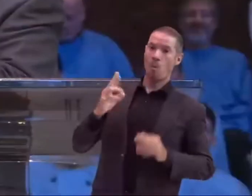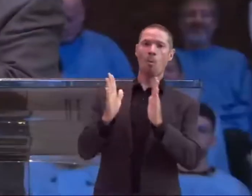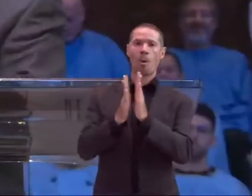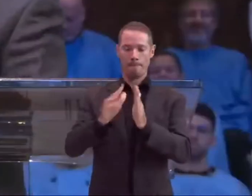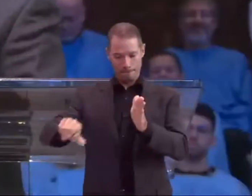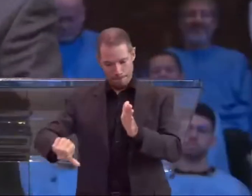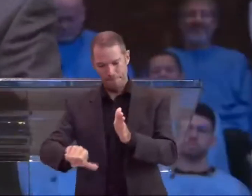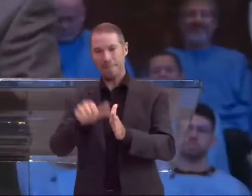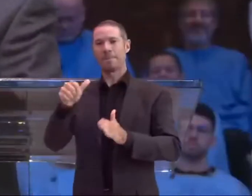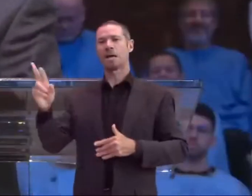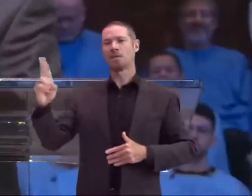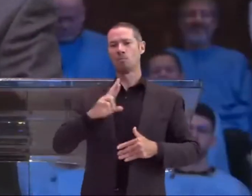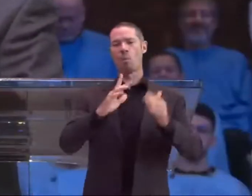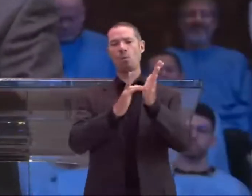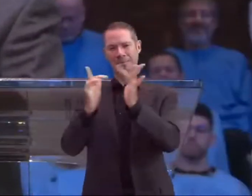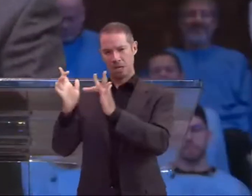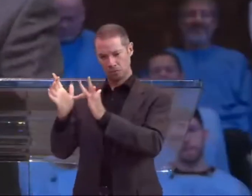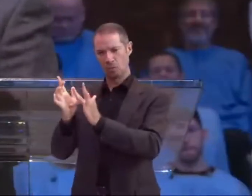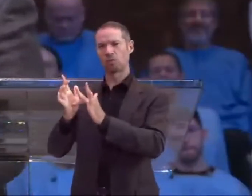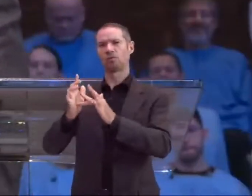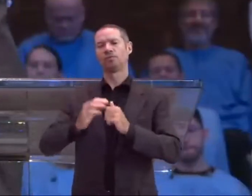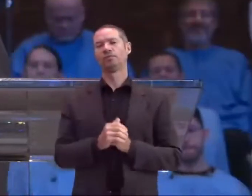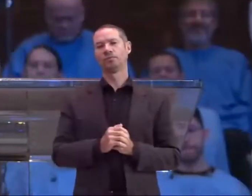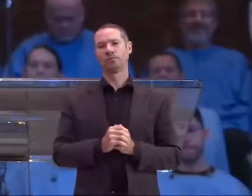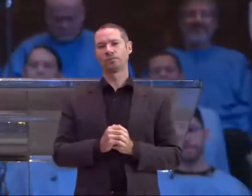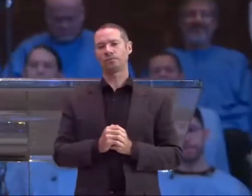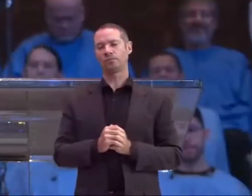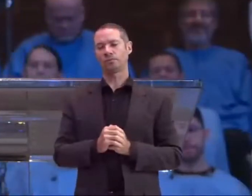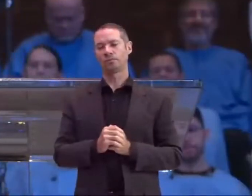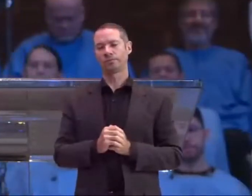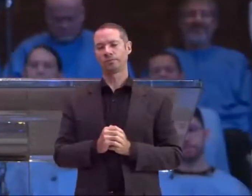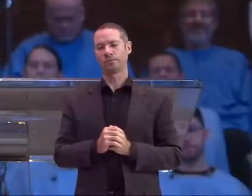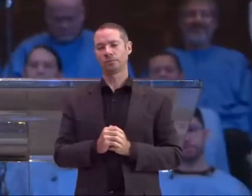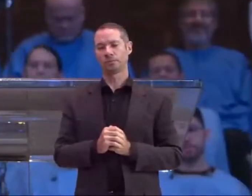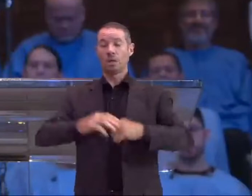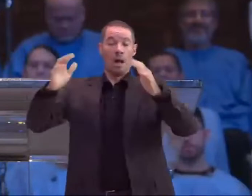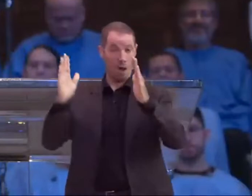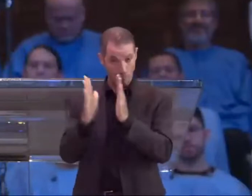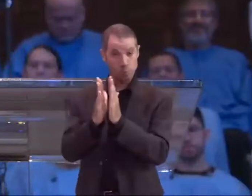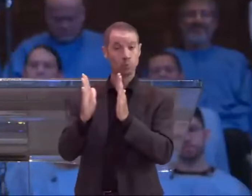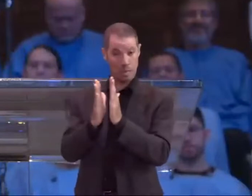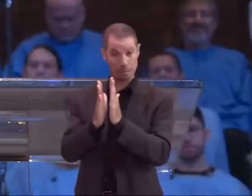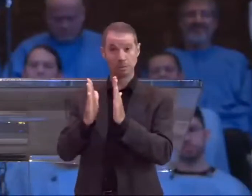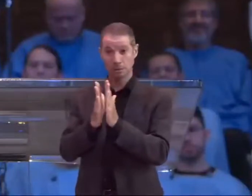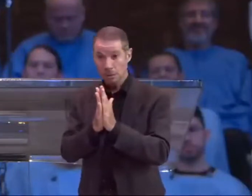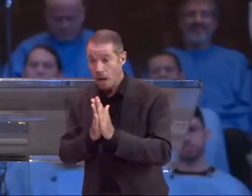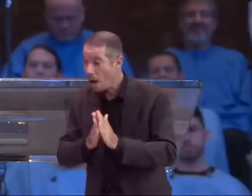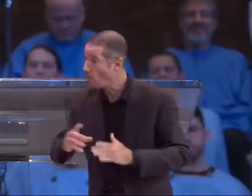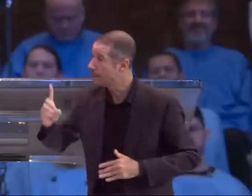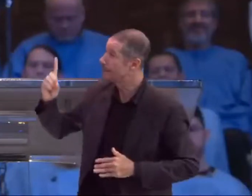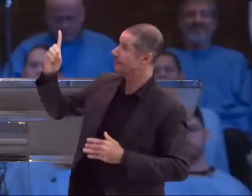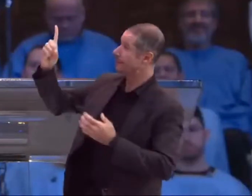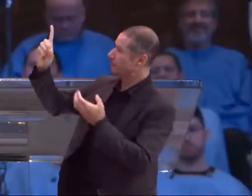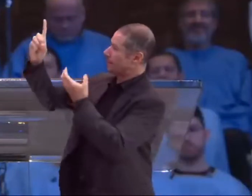primeira resposta que Jesus dá, ele vai dizer que a oração que Deus